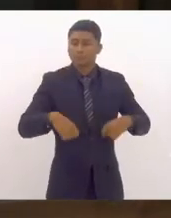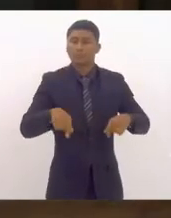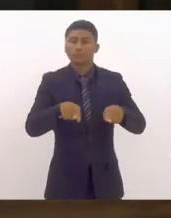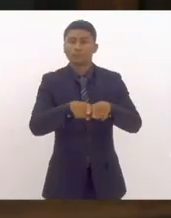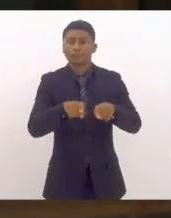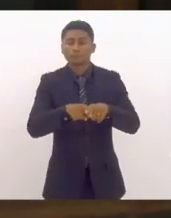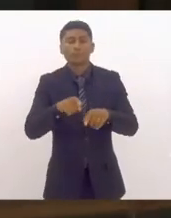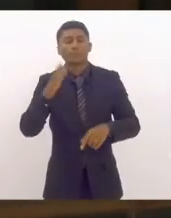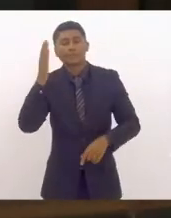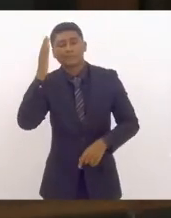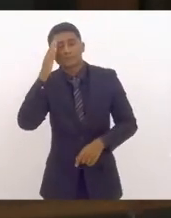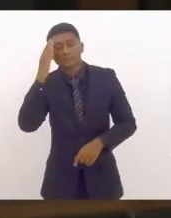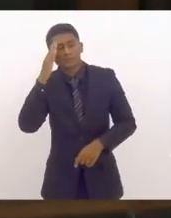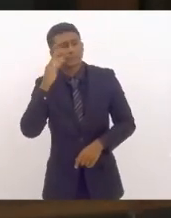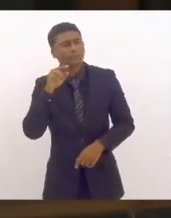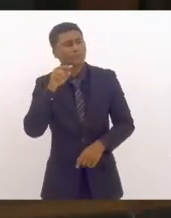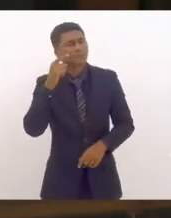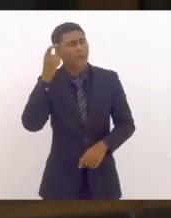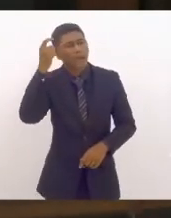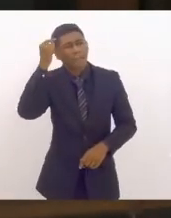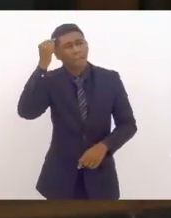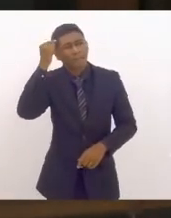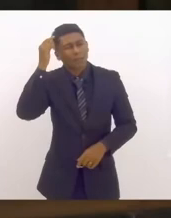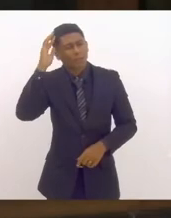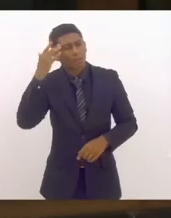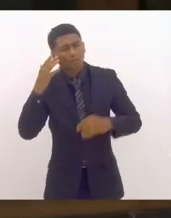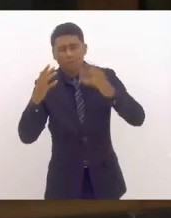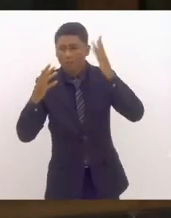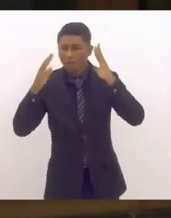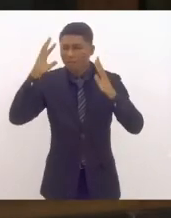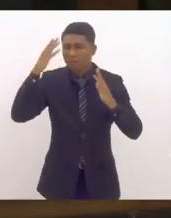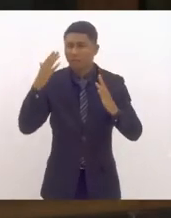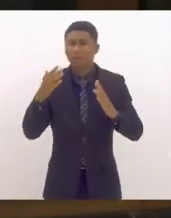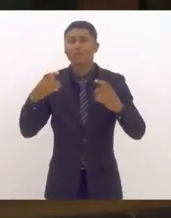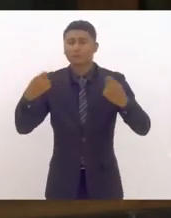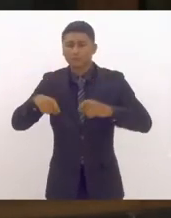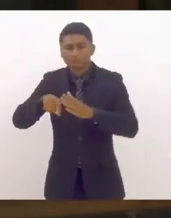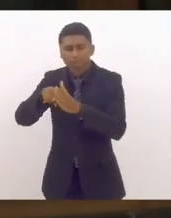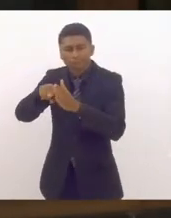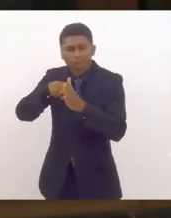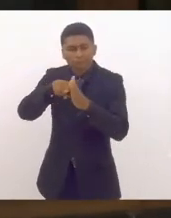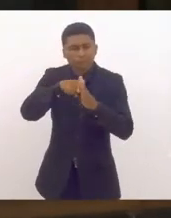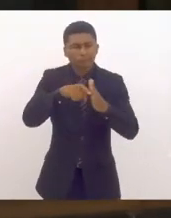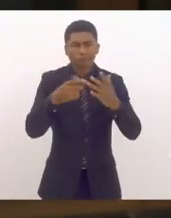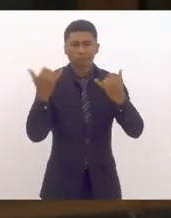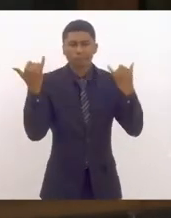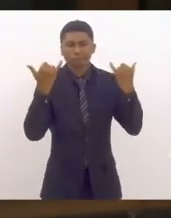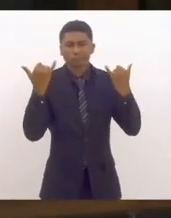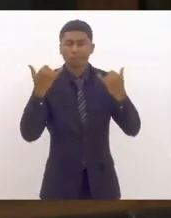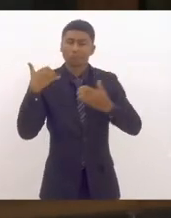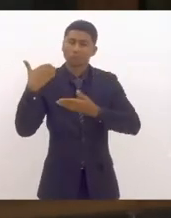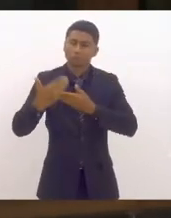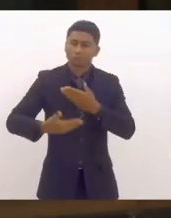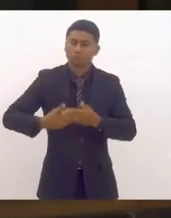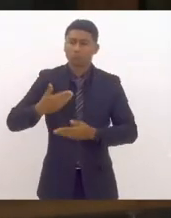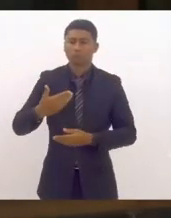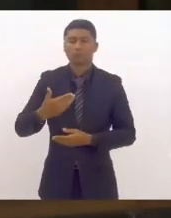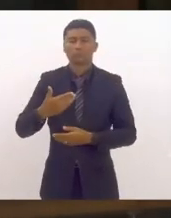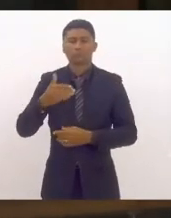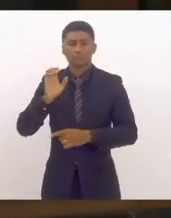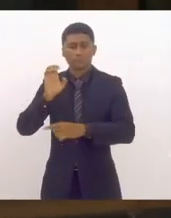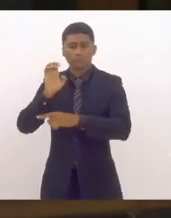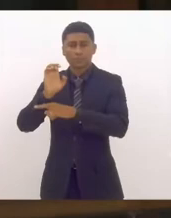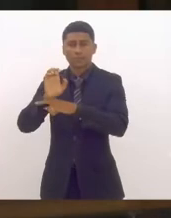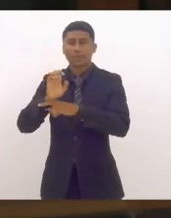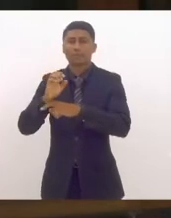cabelo, de modo que o Estado possa seguir gerando políticas públicas que respondam à necessidade da